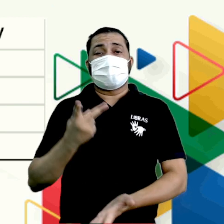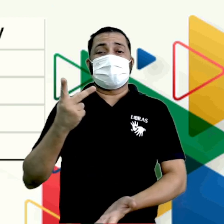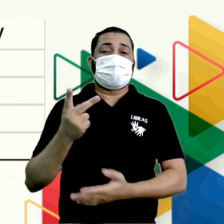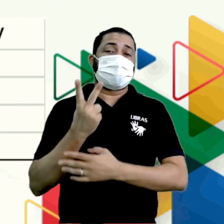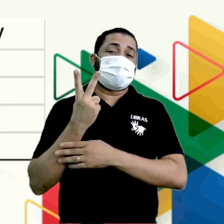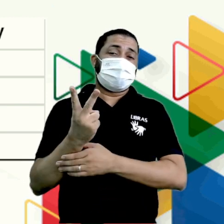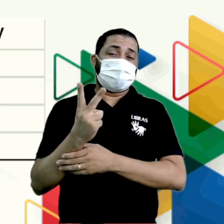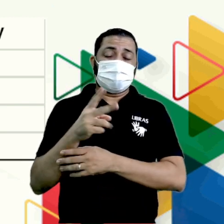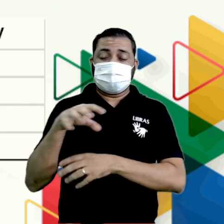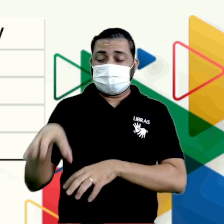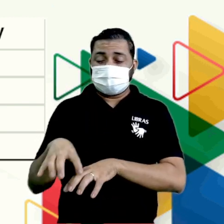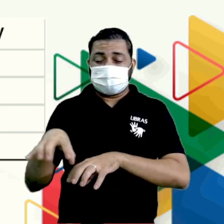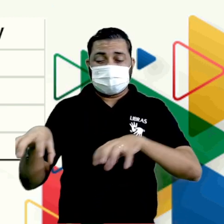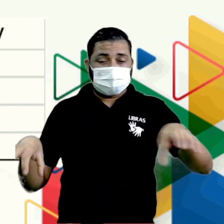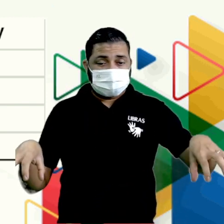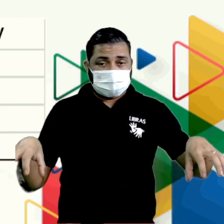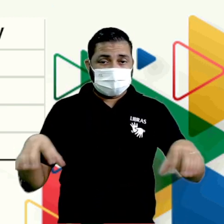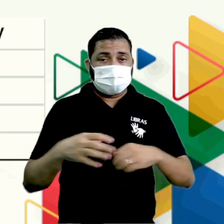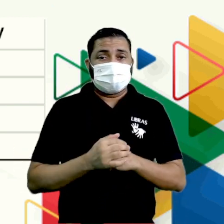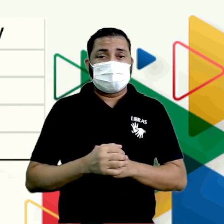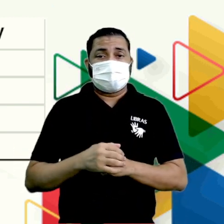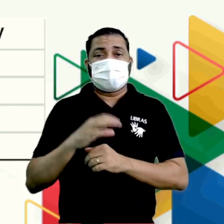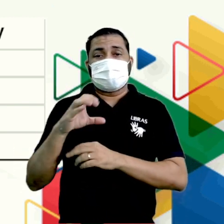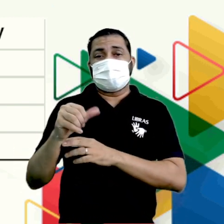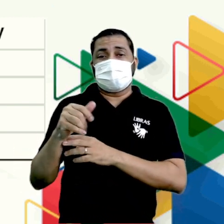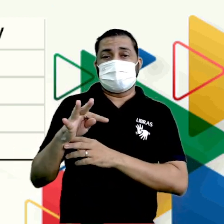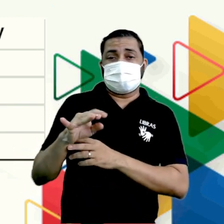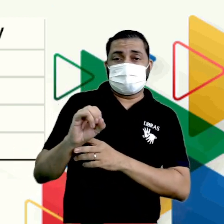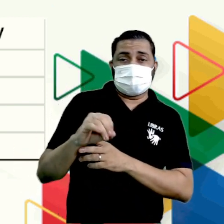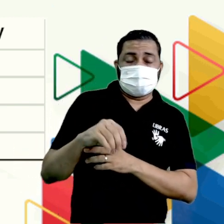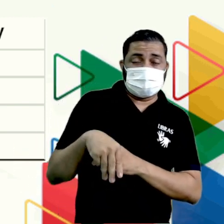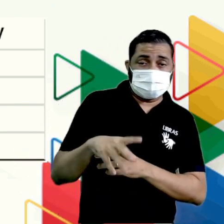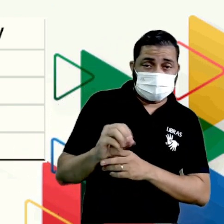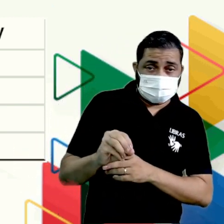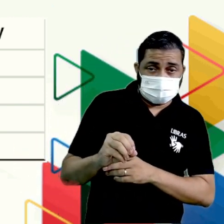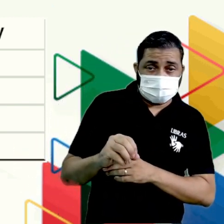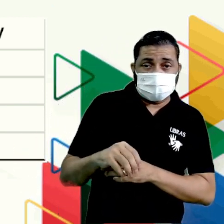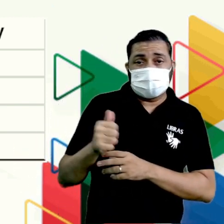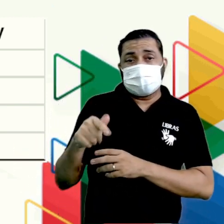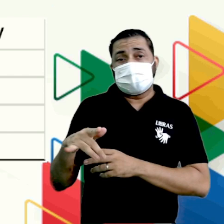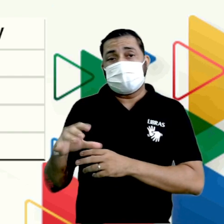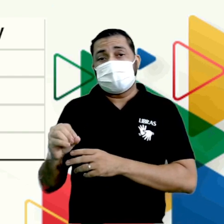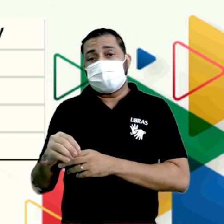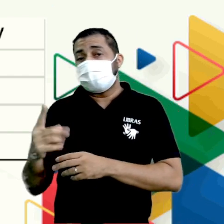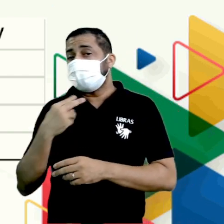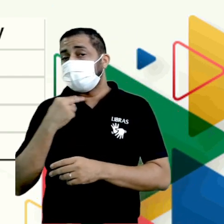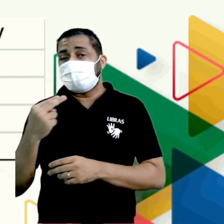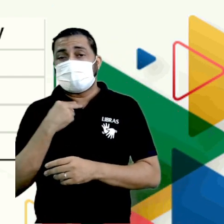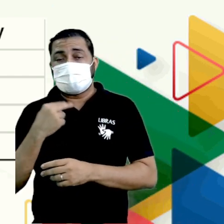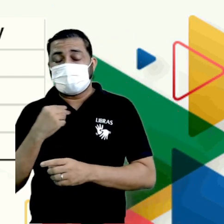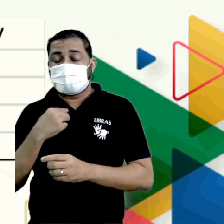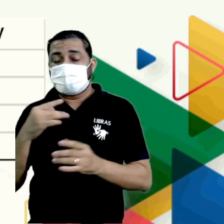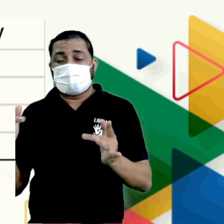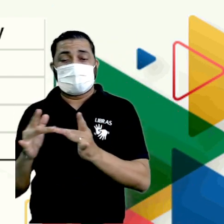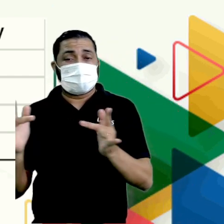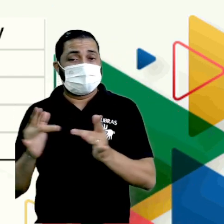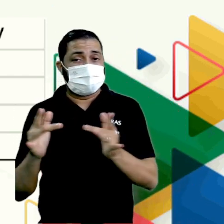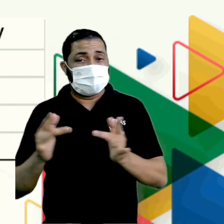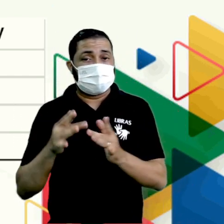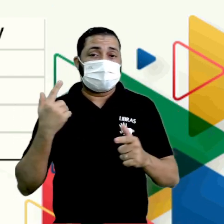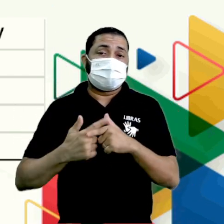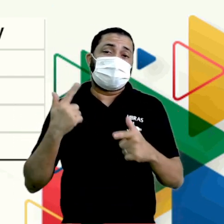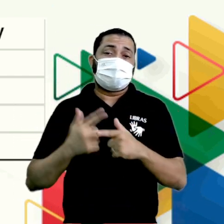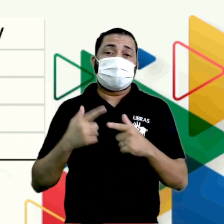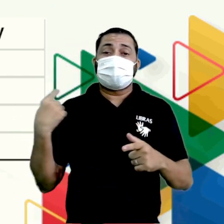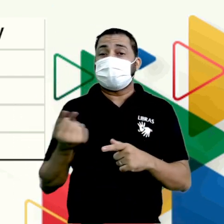2 compartimentos separados, no cátodo e no ânodo. Elas não podem estar em contato justamente porque